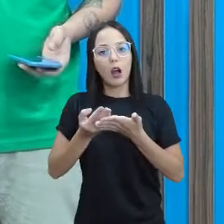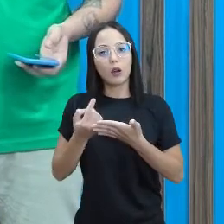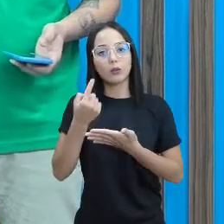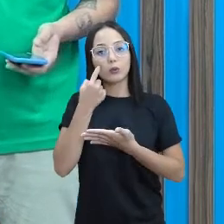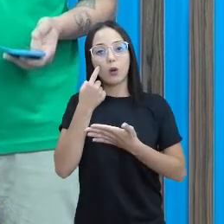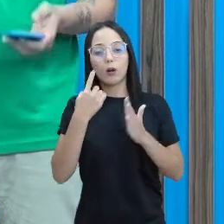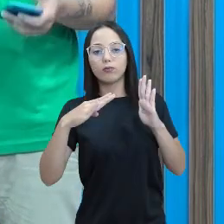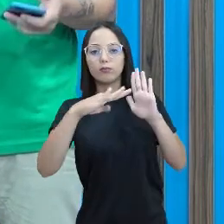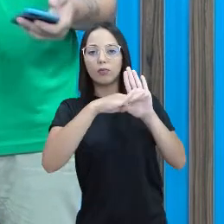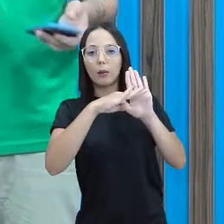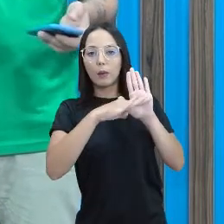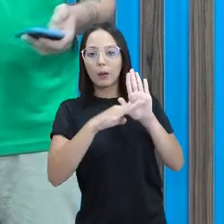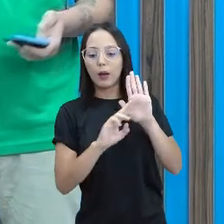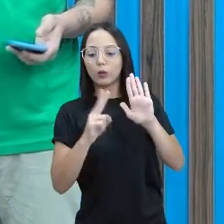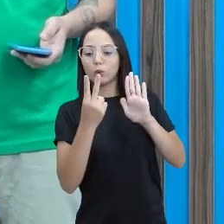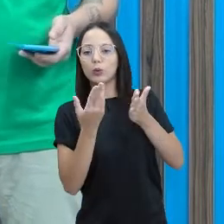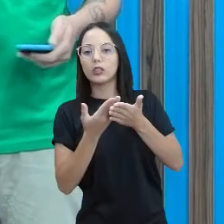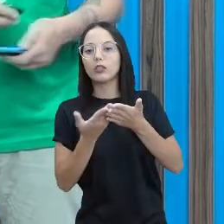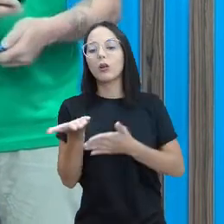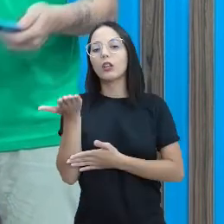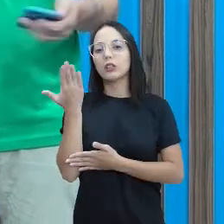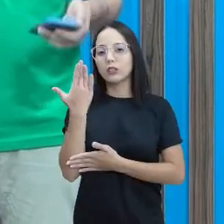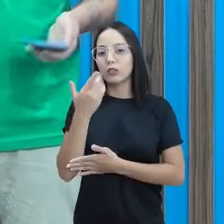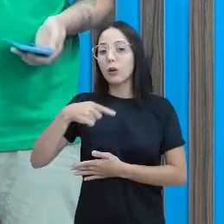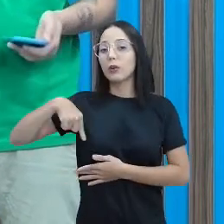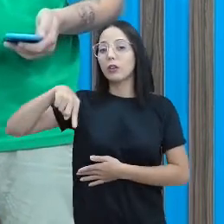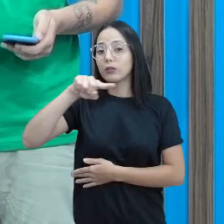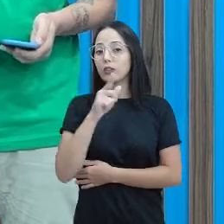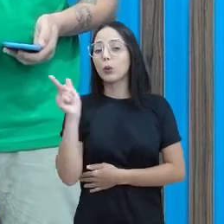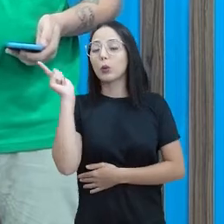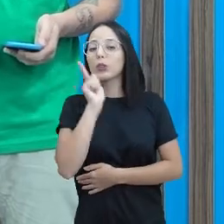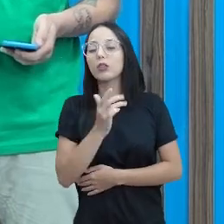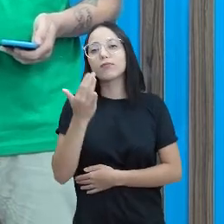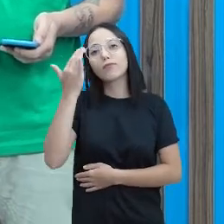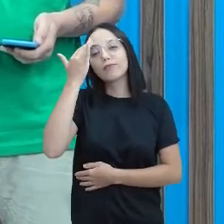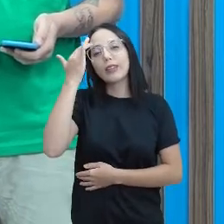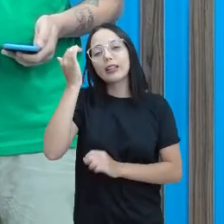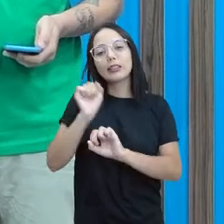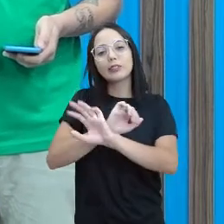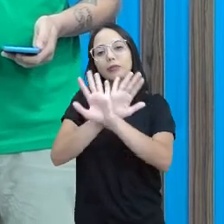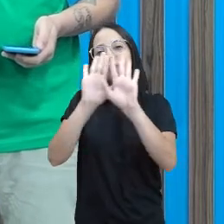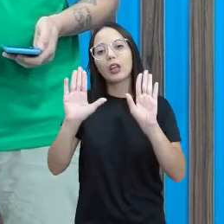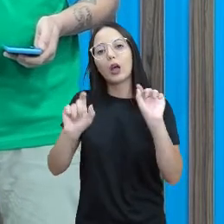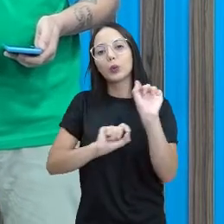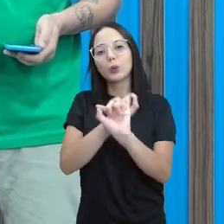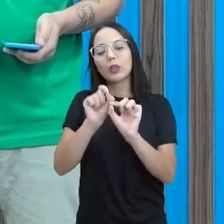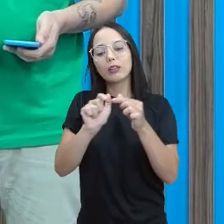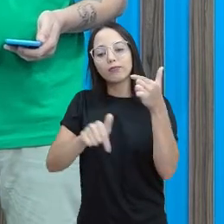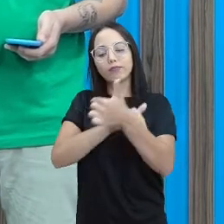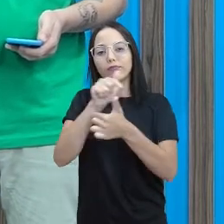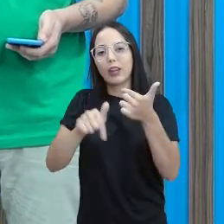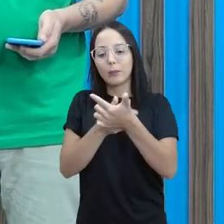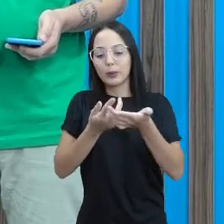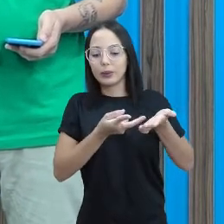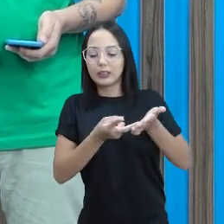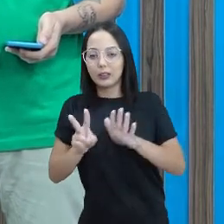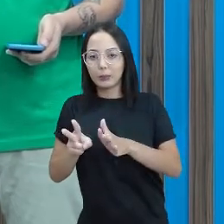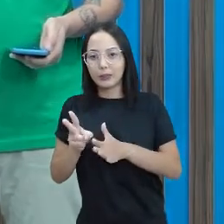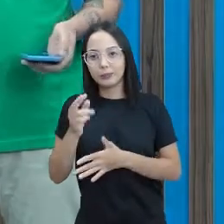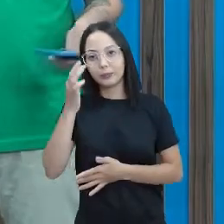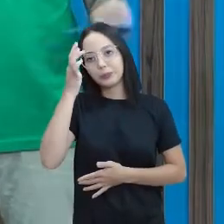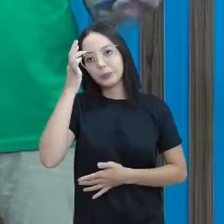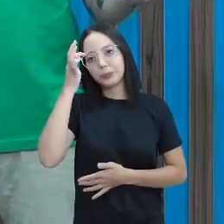lá na playlist, nas 2 aulas anteriores, para que você consiga ter uma noção legal do que a gente trabalhou nessa semana, tá